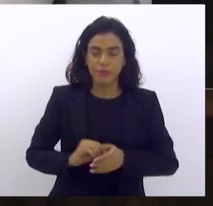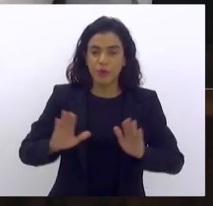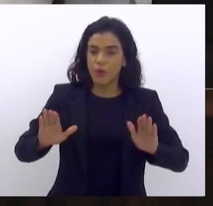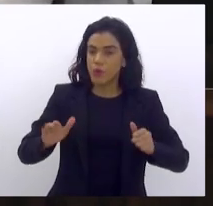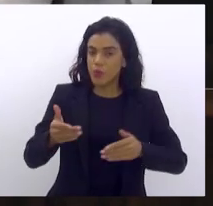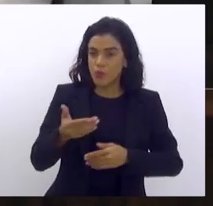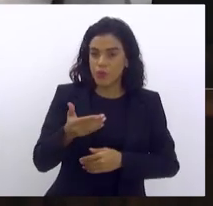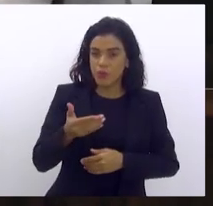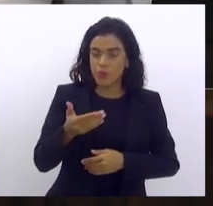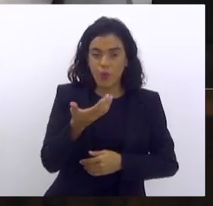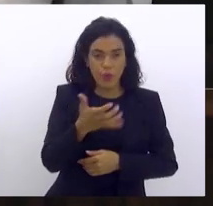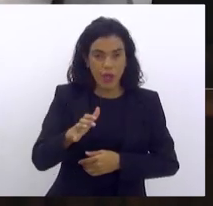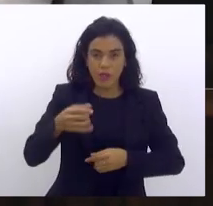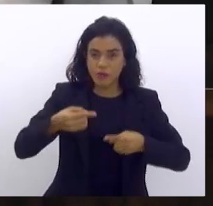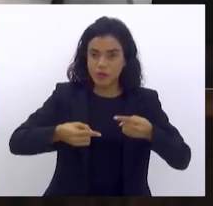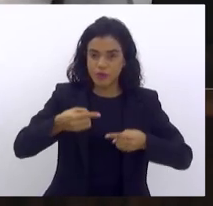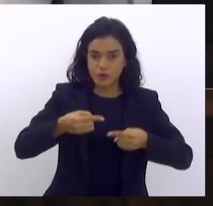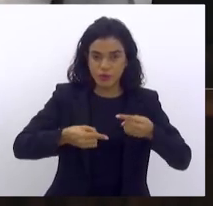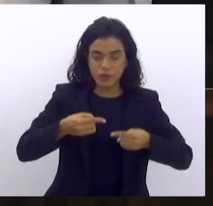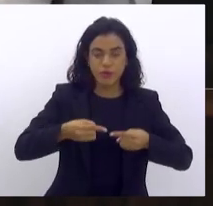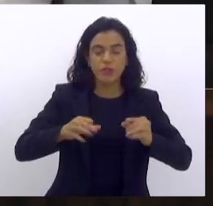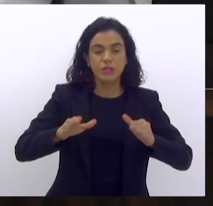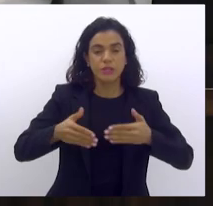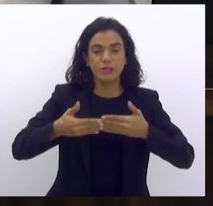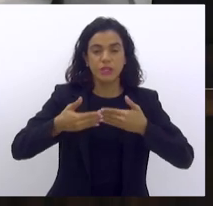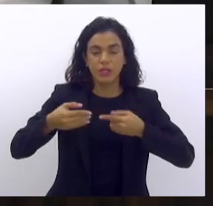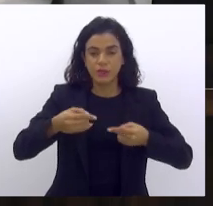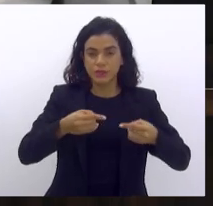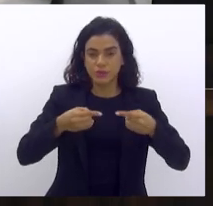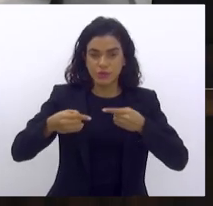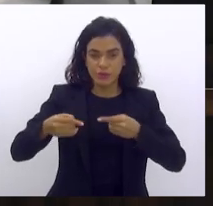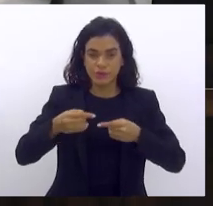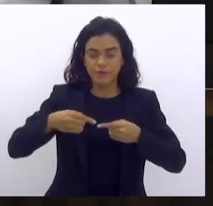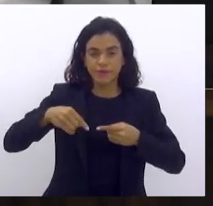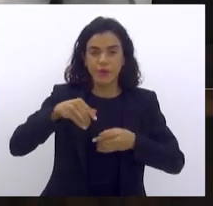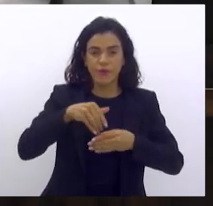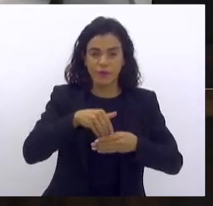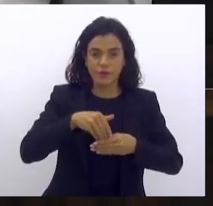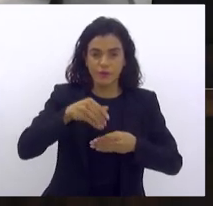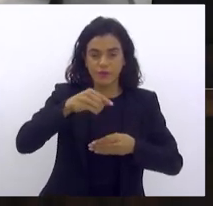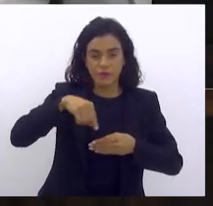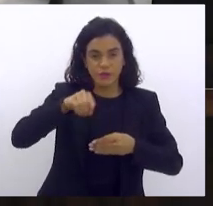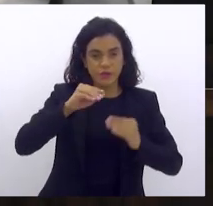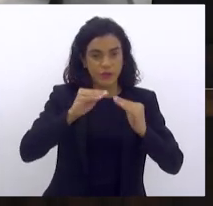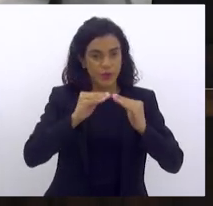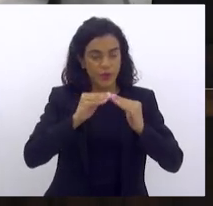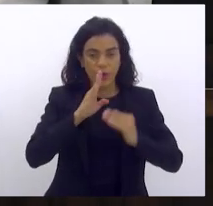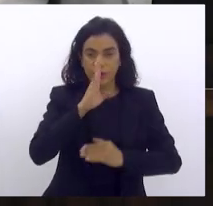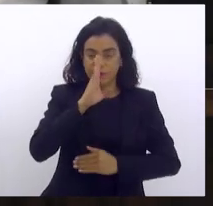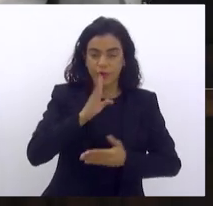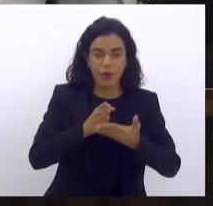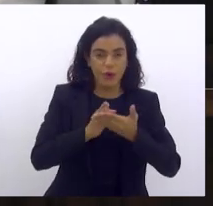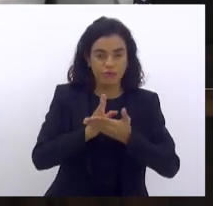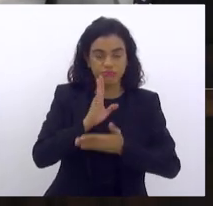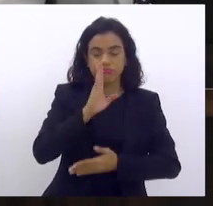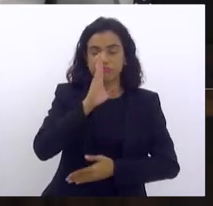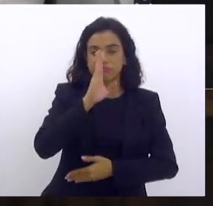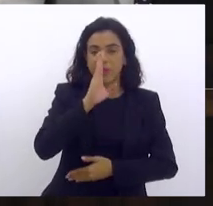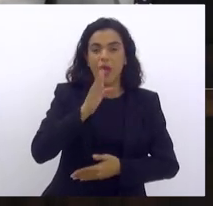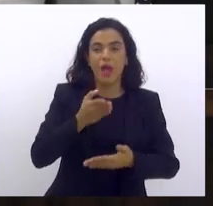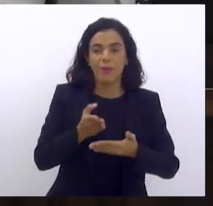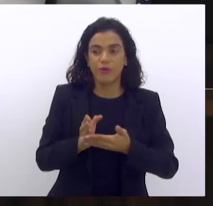havendo quem queira discutir, encerrada a discussão, em votação. Senhores que aprovam, permanece como